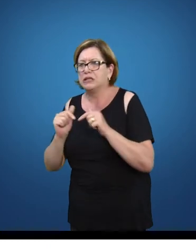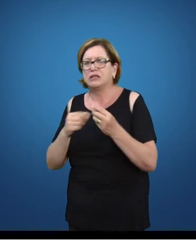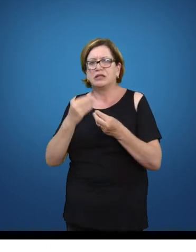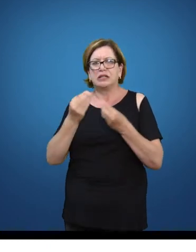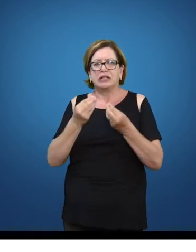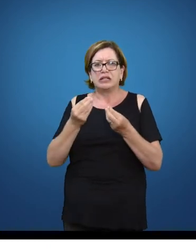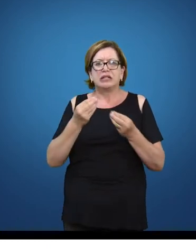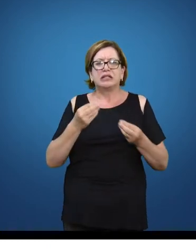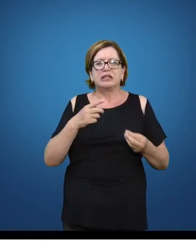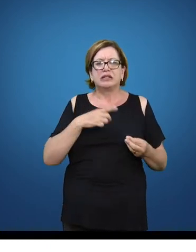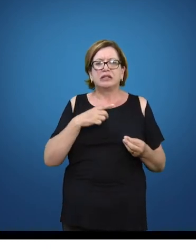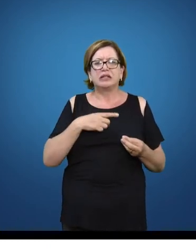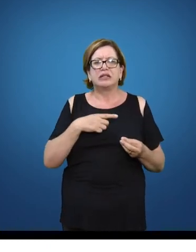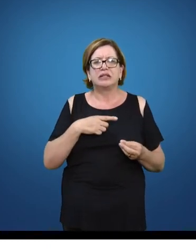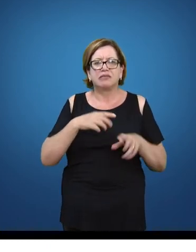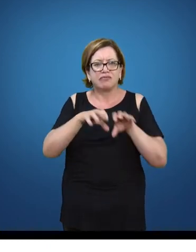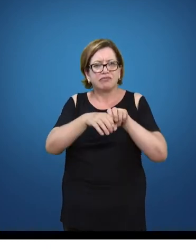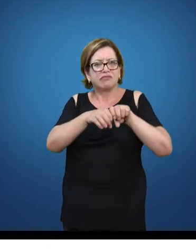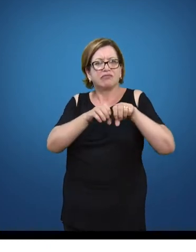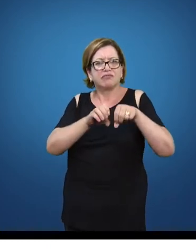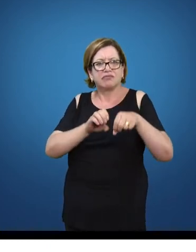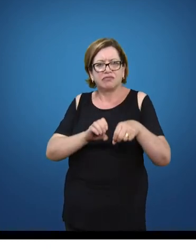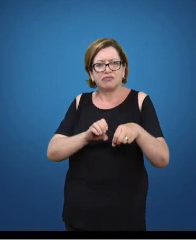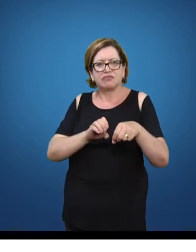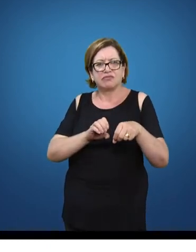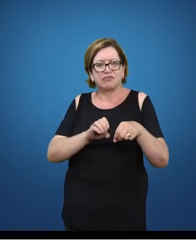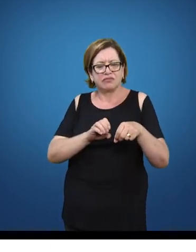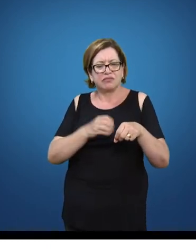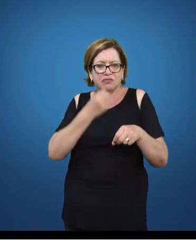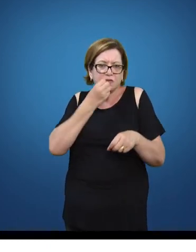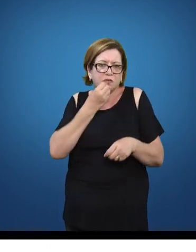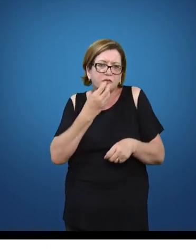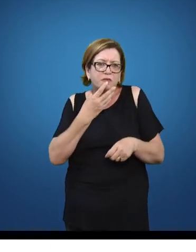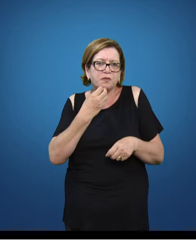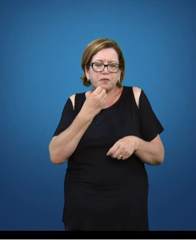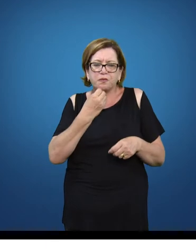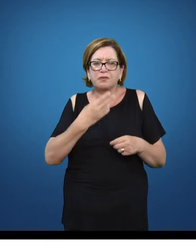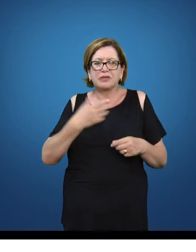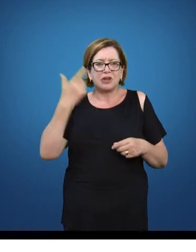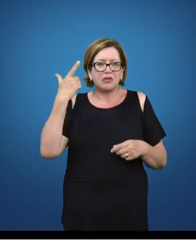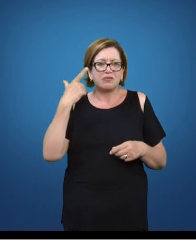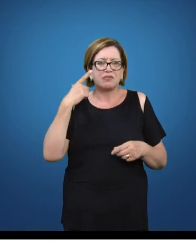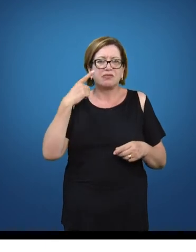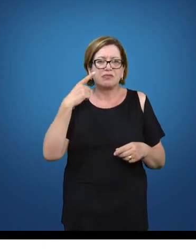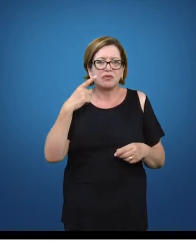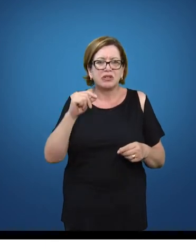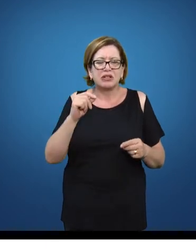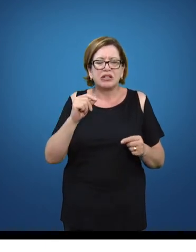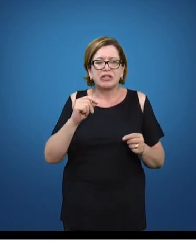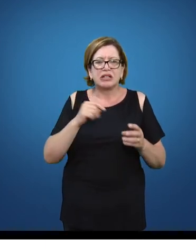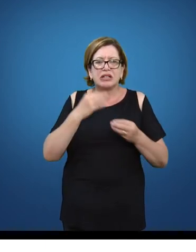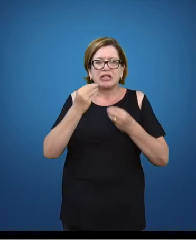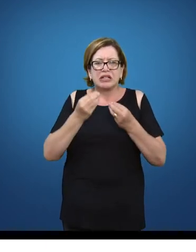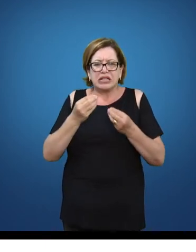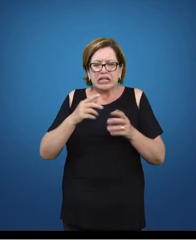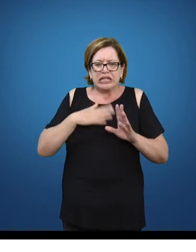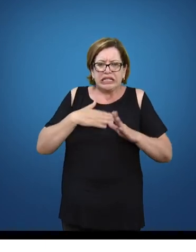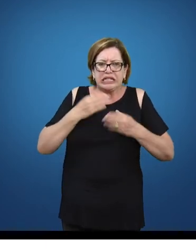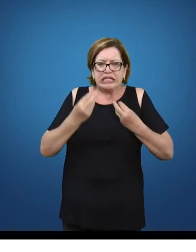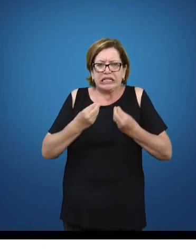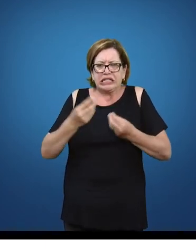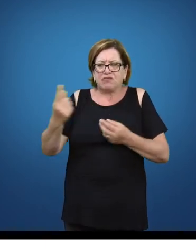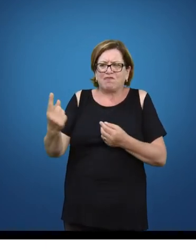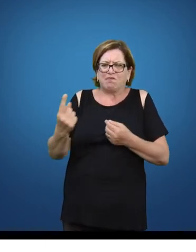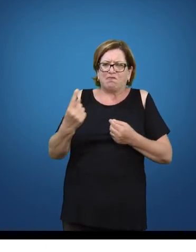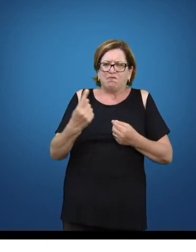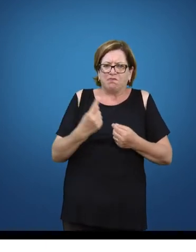tem uma uma formação consistente ele consegue por mais que ele receba o